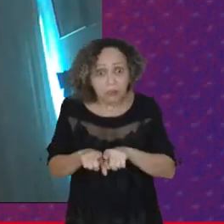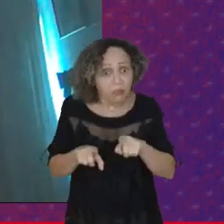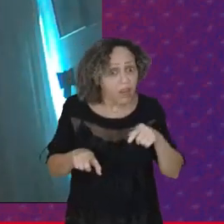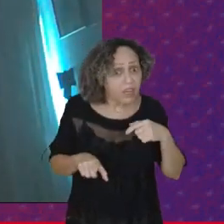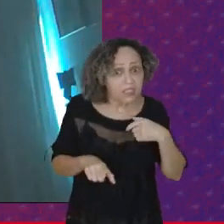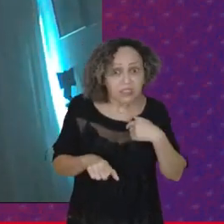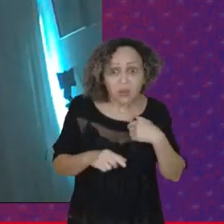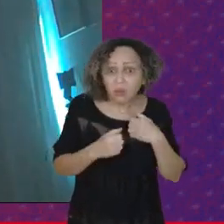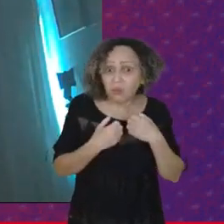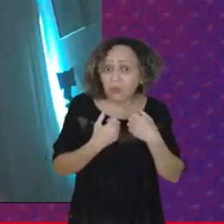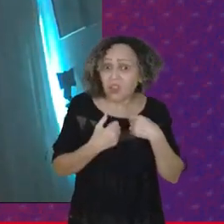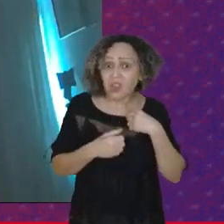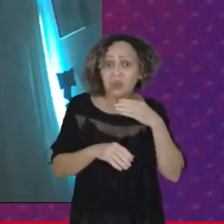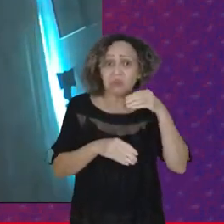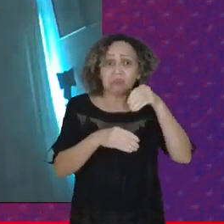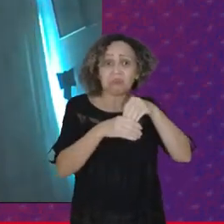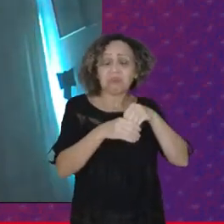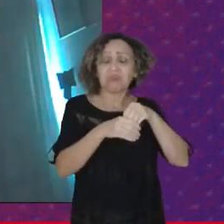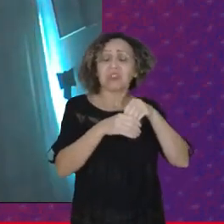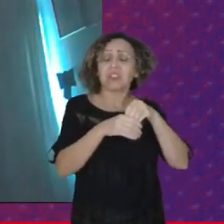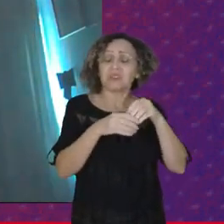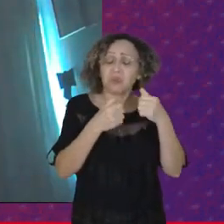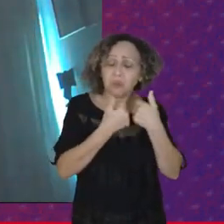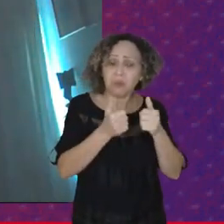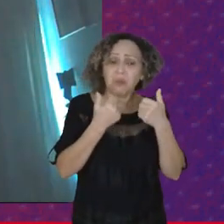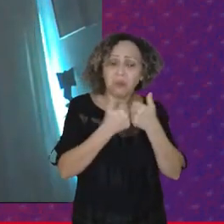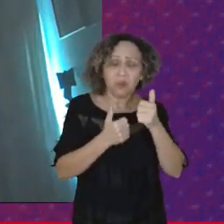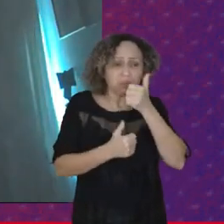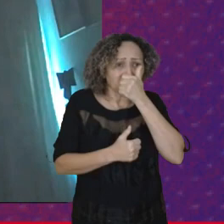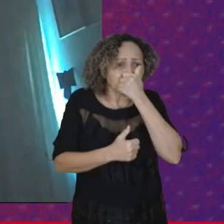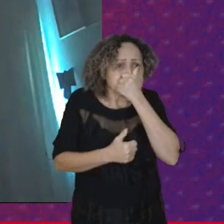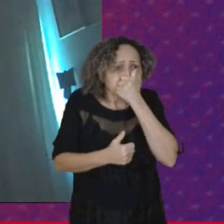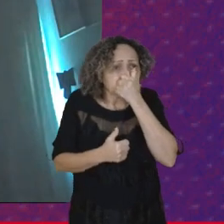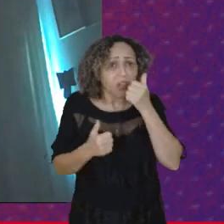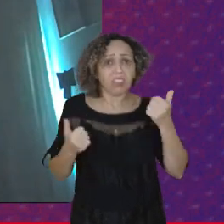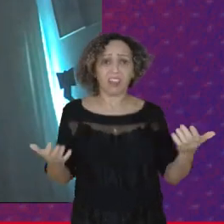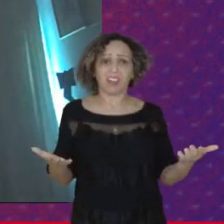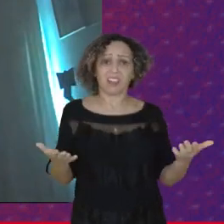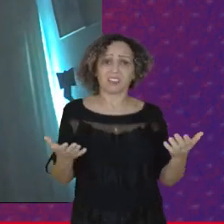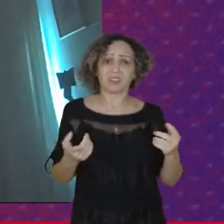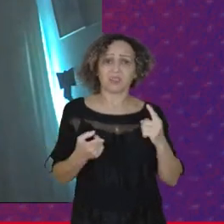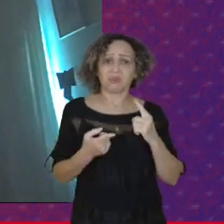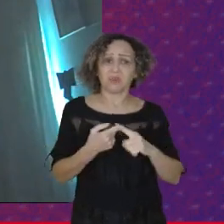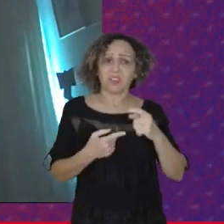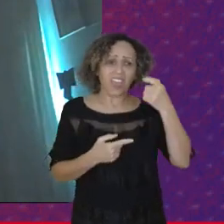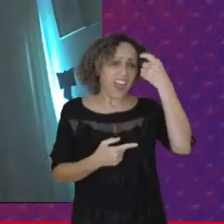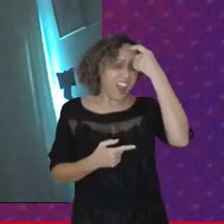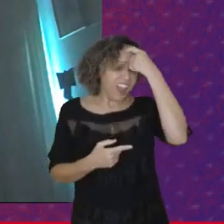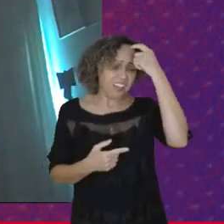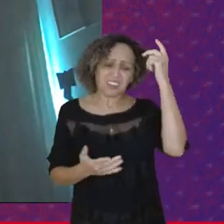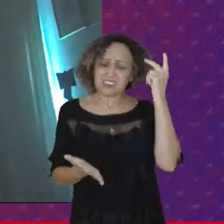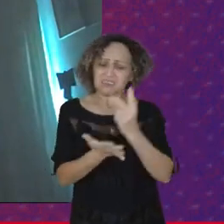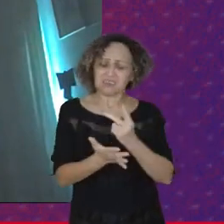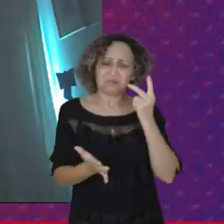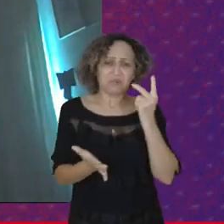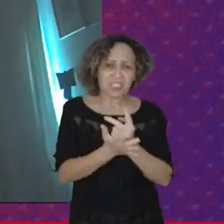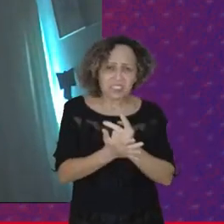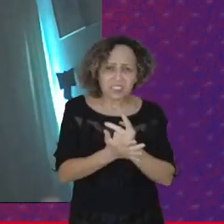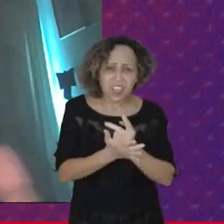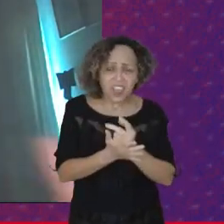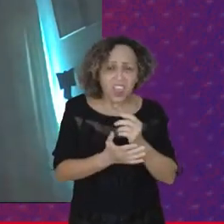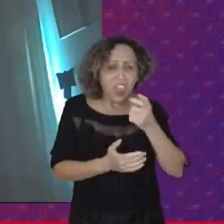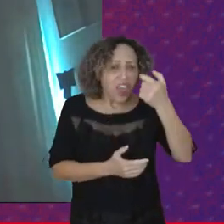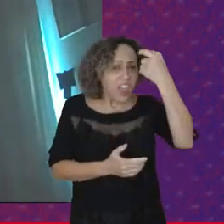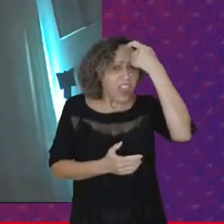Não resolveu nada, porque a lógica ainda é a mesma. E essa